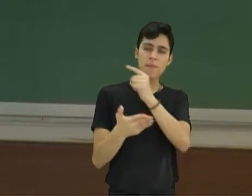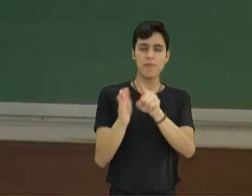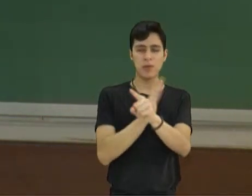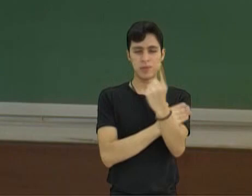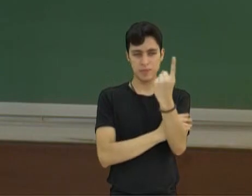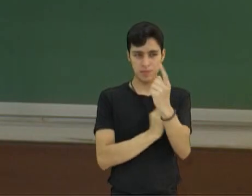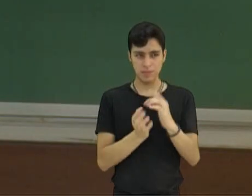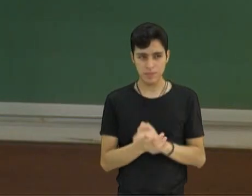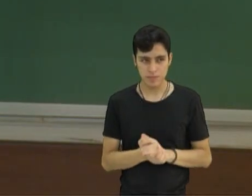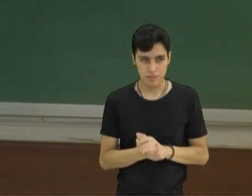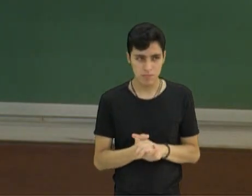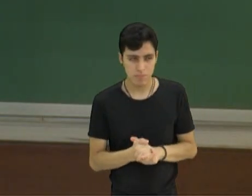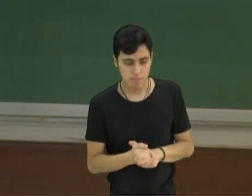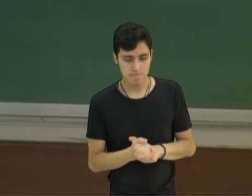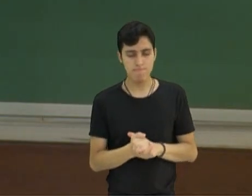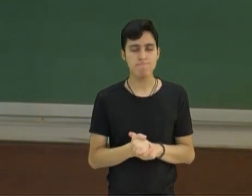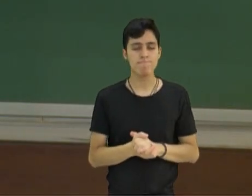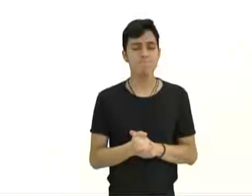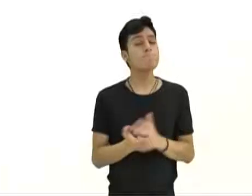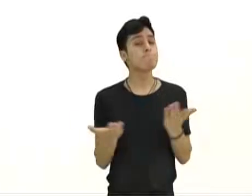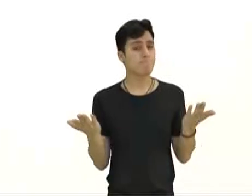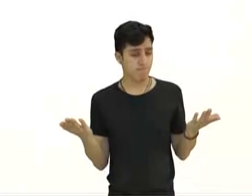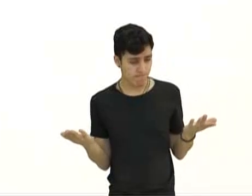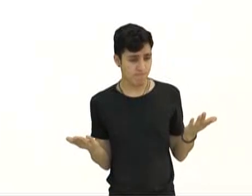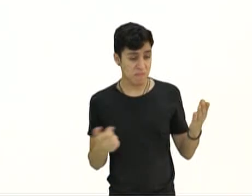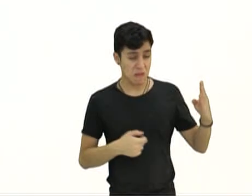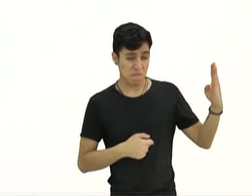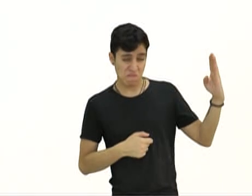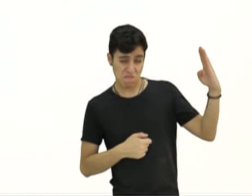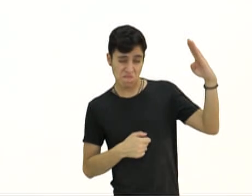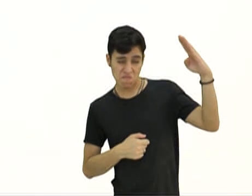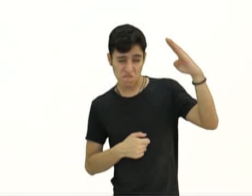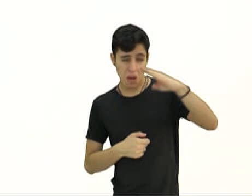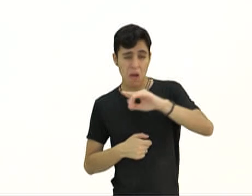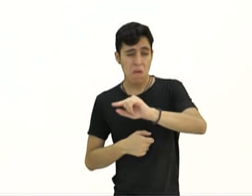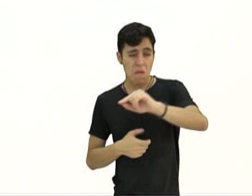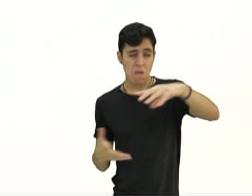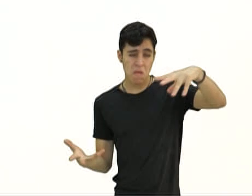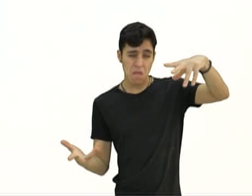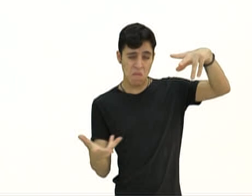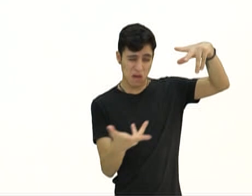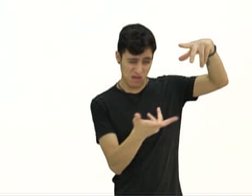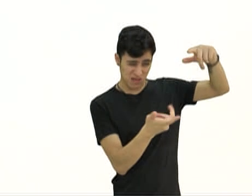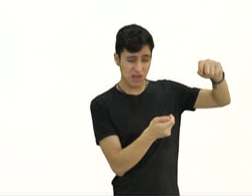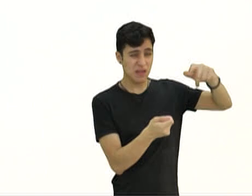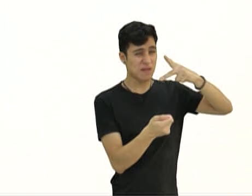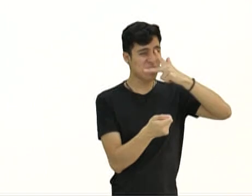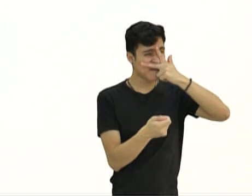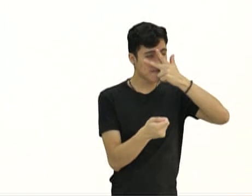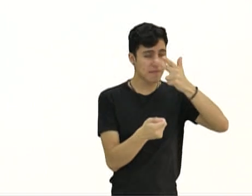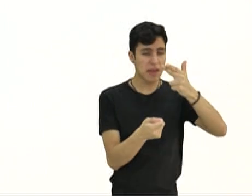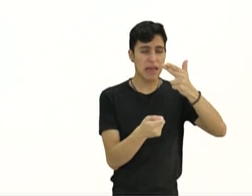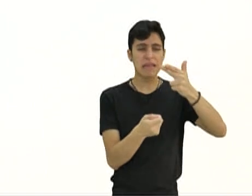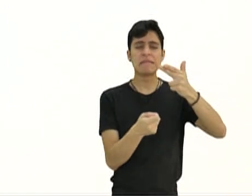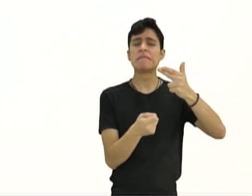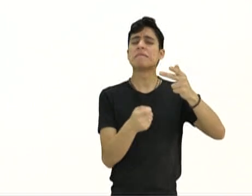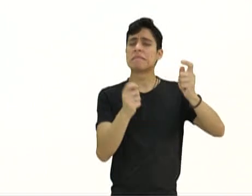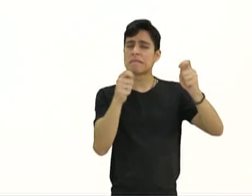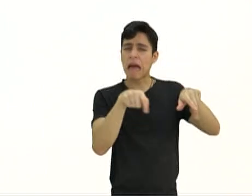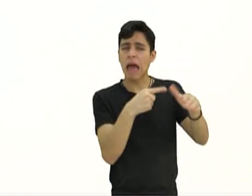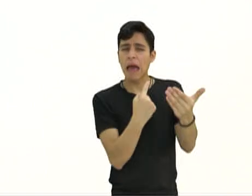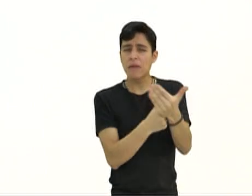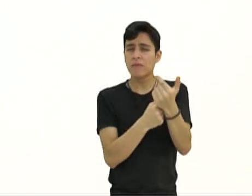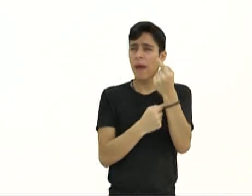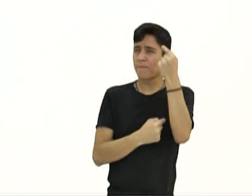do leitor, consumismo. Muitos dos males que afligem a humanidade e fazem entrever a possibilidade de um futuro